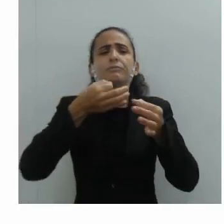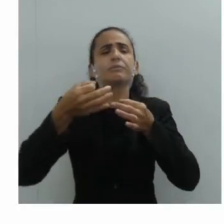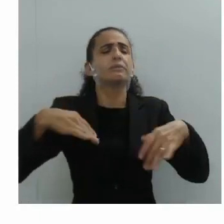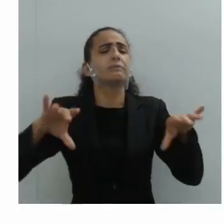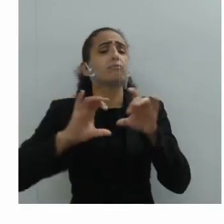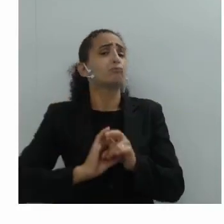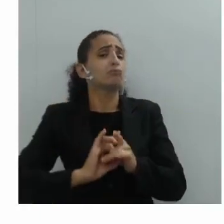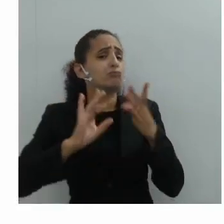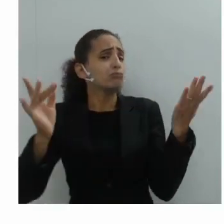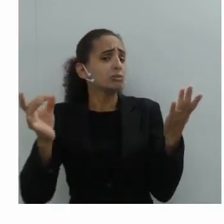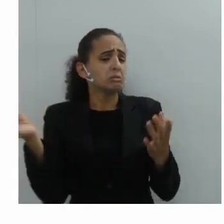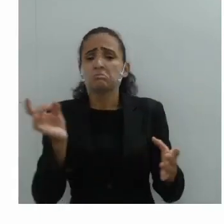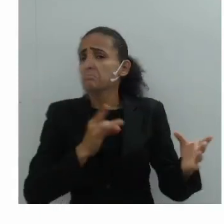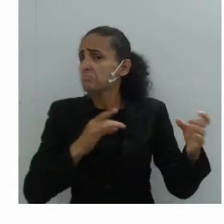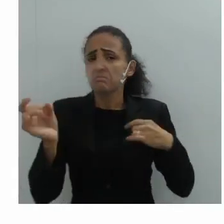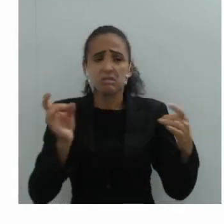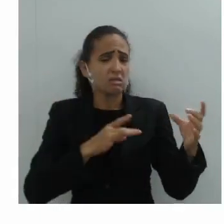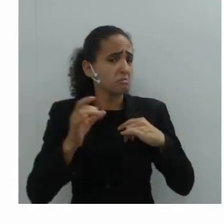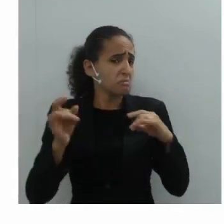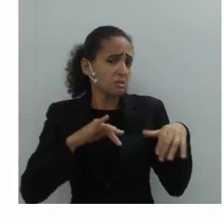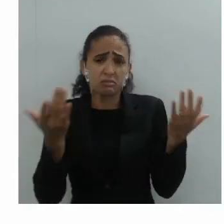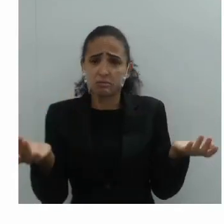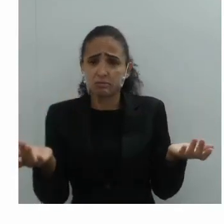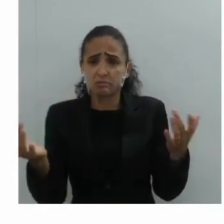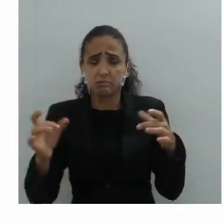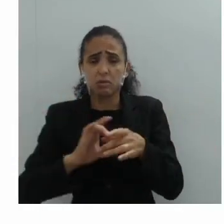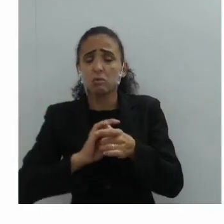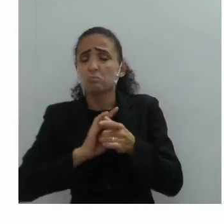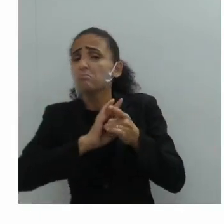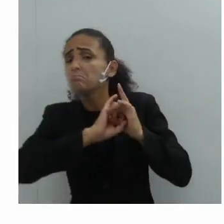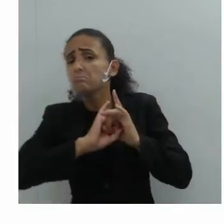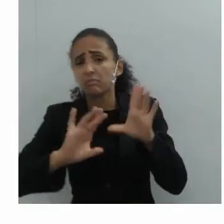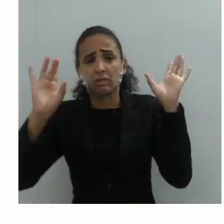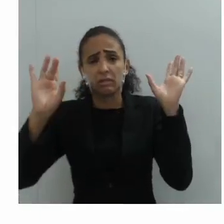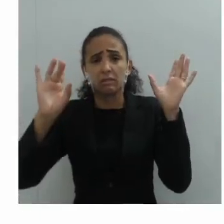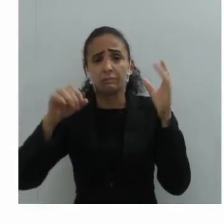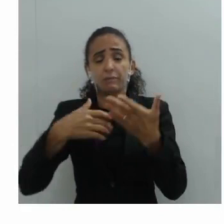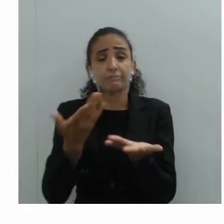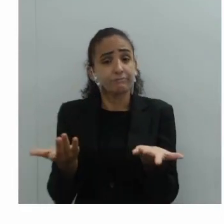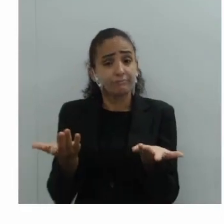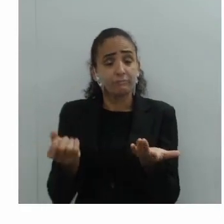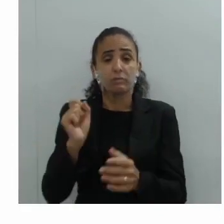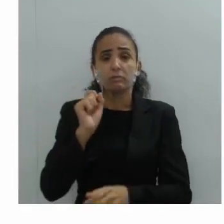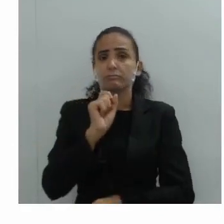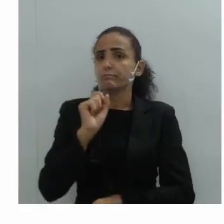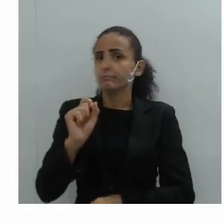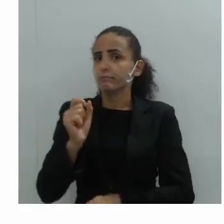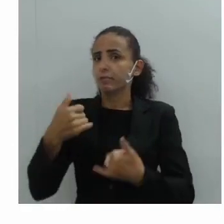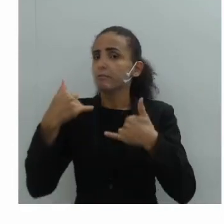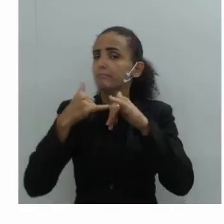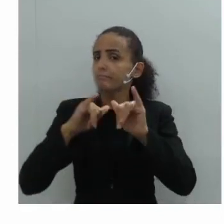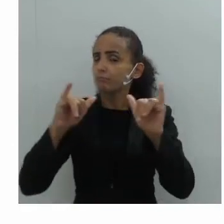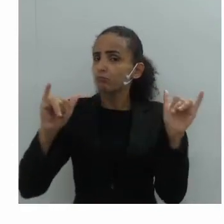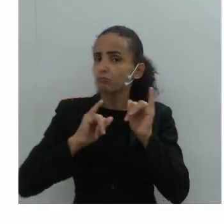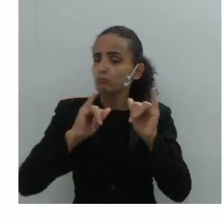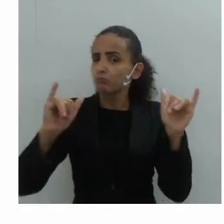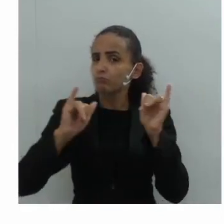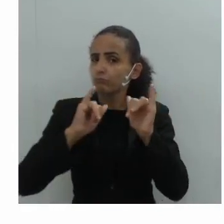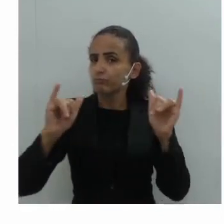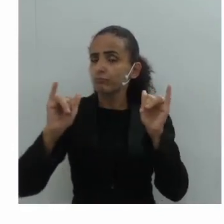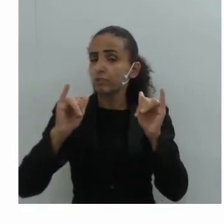opiniões sem medo de represálias. Igualmente, autoriza que as informações